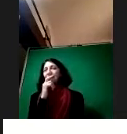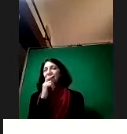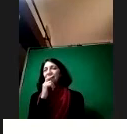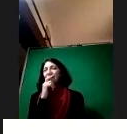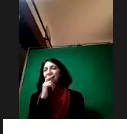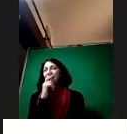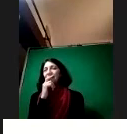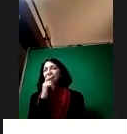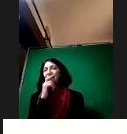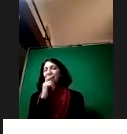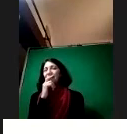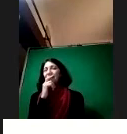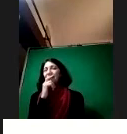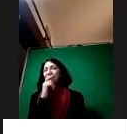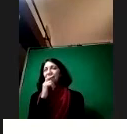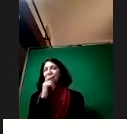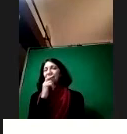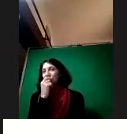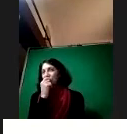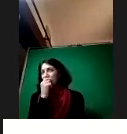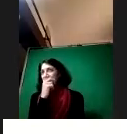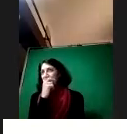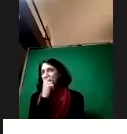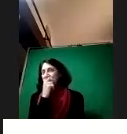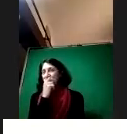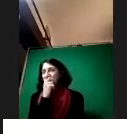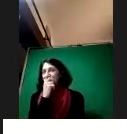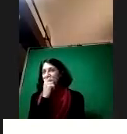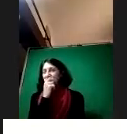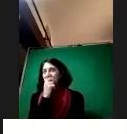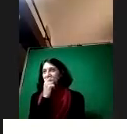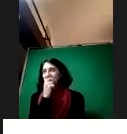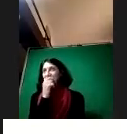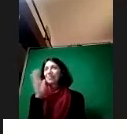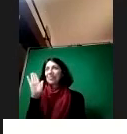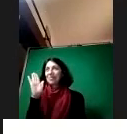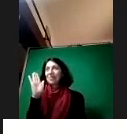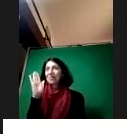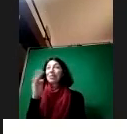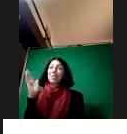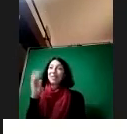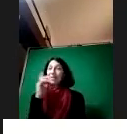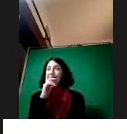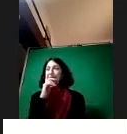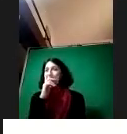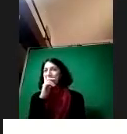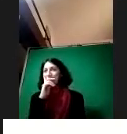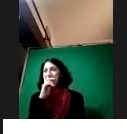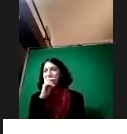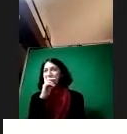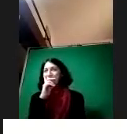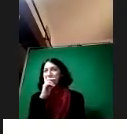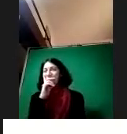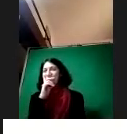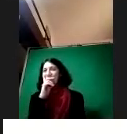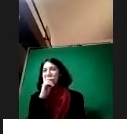estatutos e a partir daí enfim, quem faz o hábito põe um monge lá